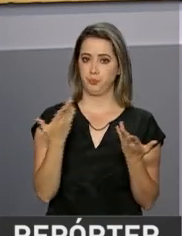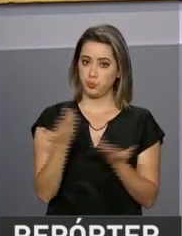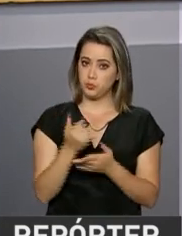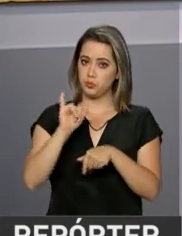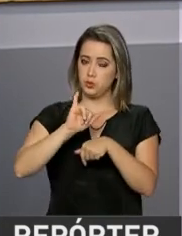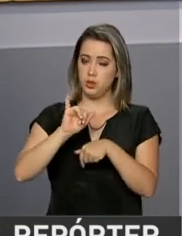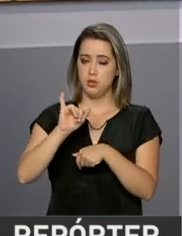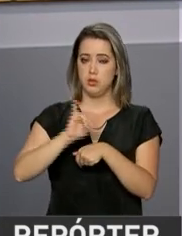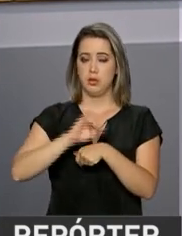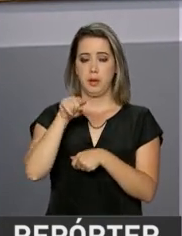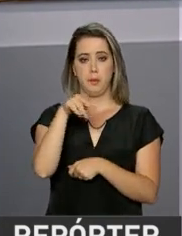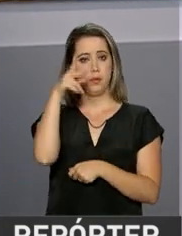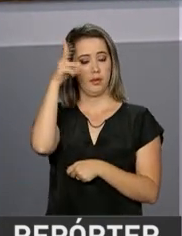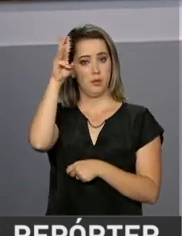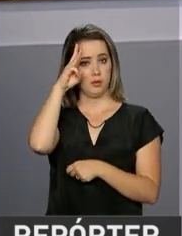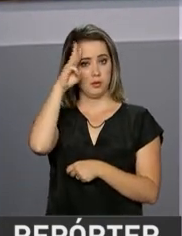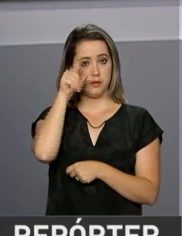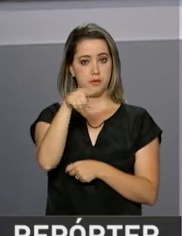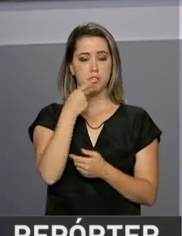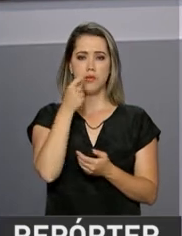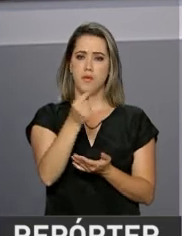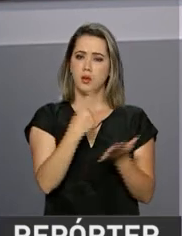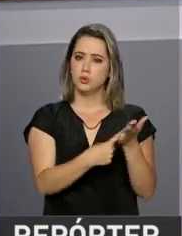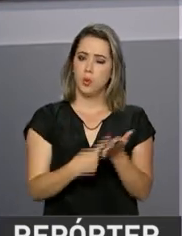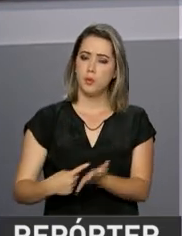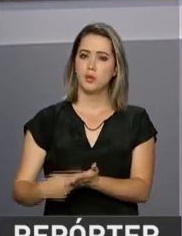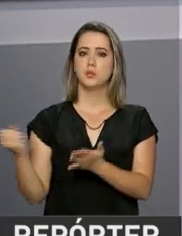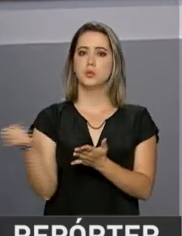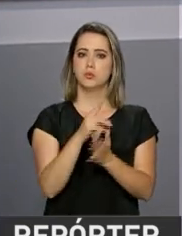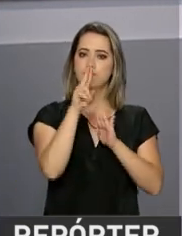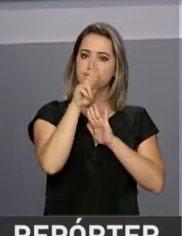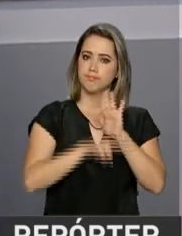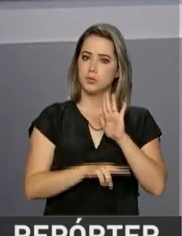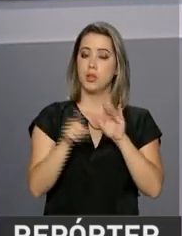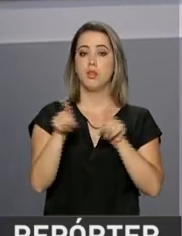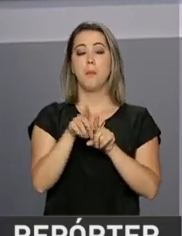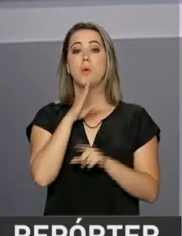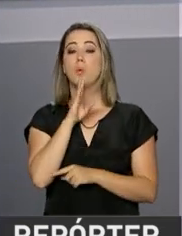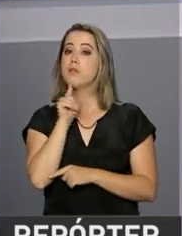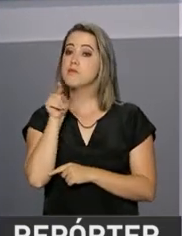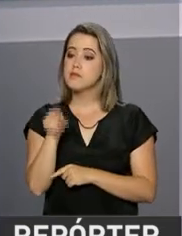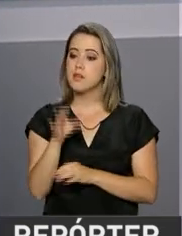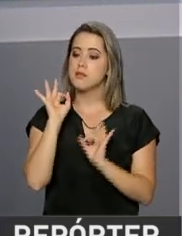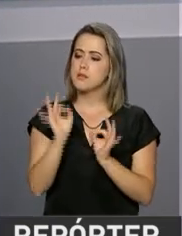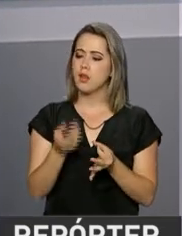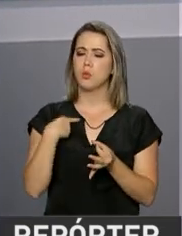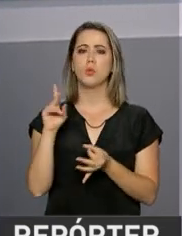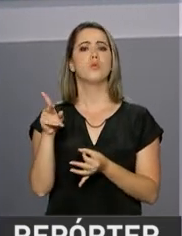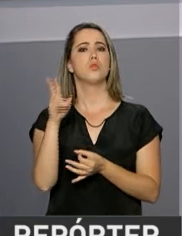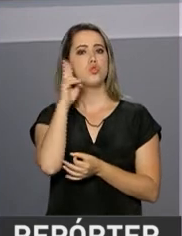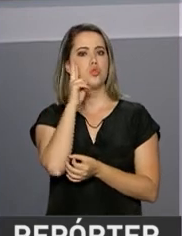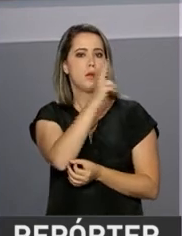Temer reafirma o compromisso do Brasil com a agenda de reformas e também o reconhecimento de que a Rússia é um país-chave